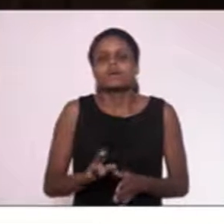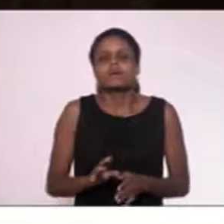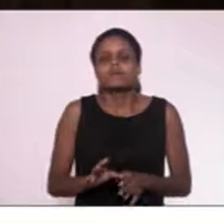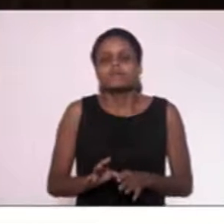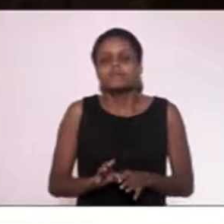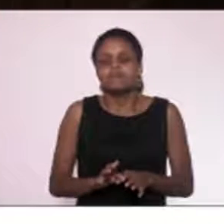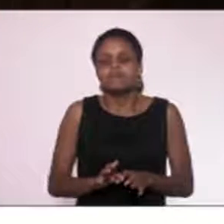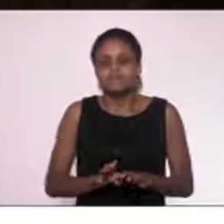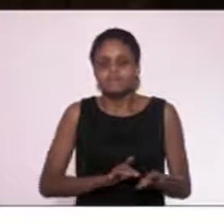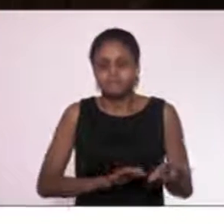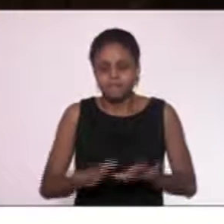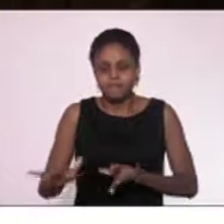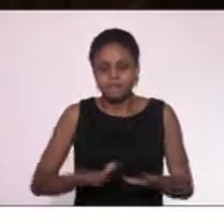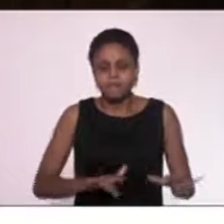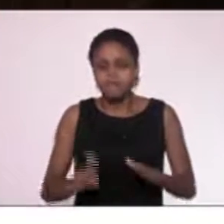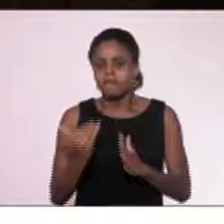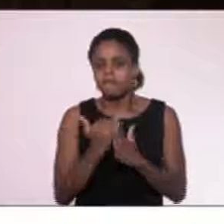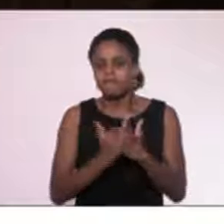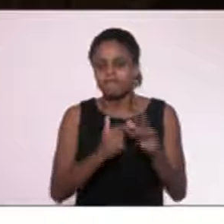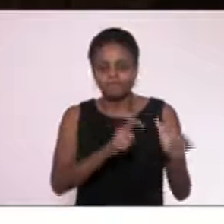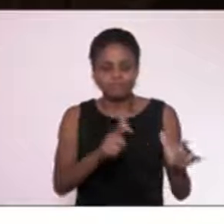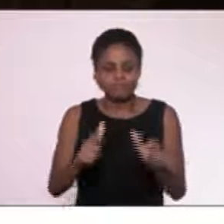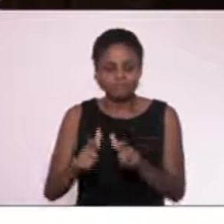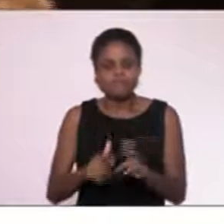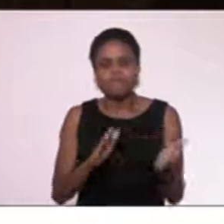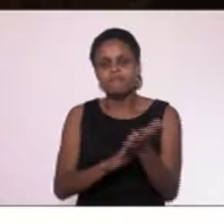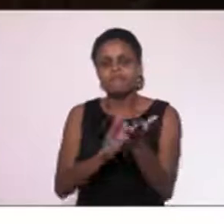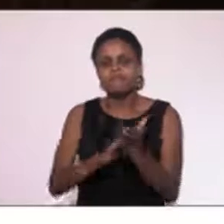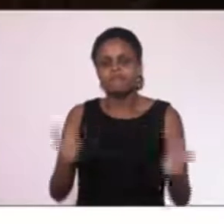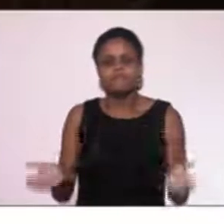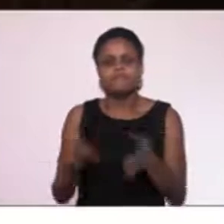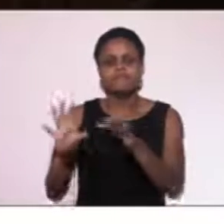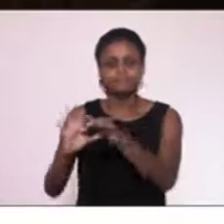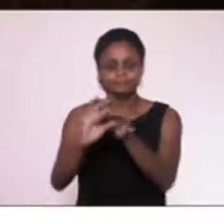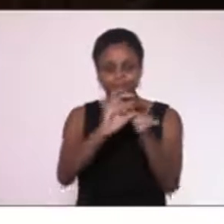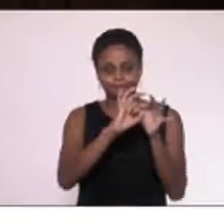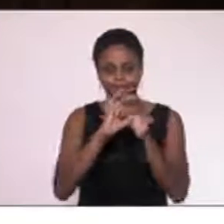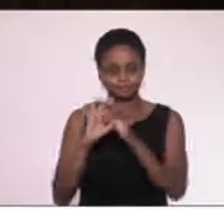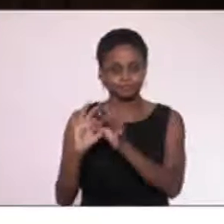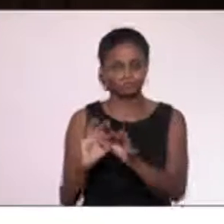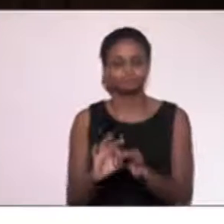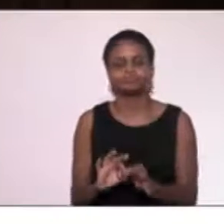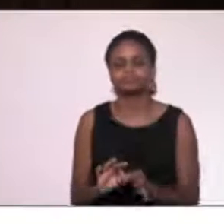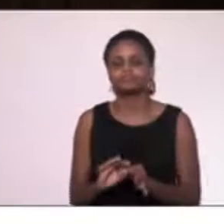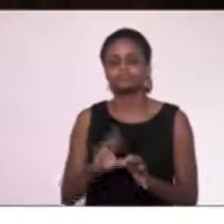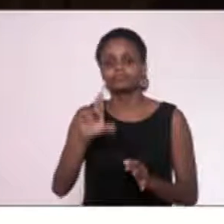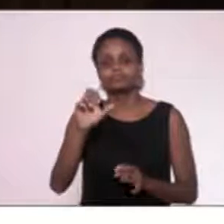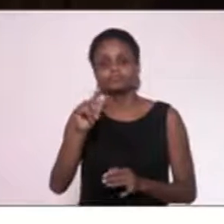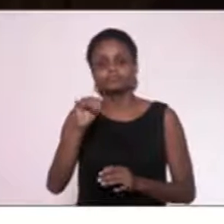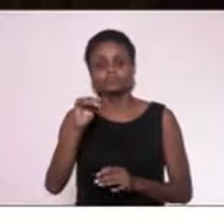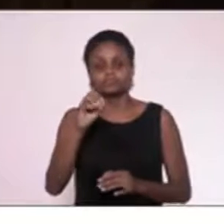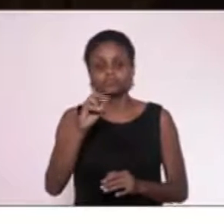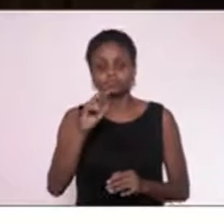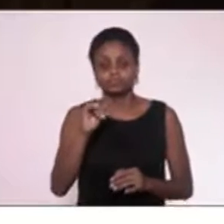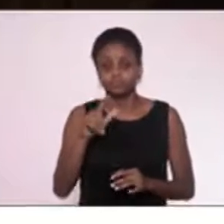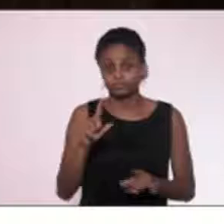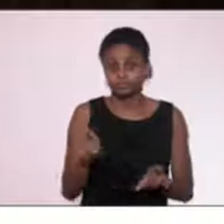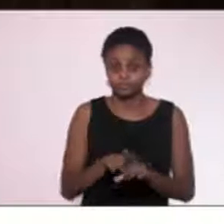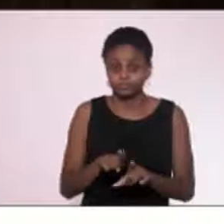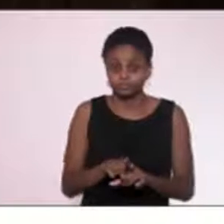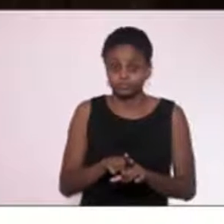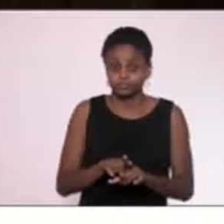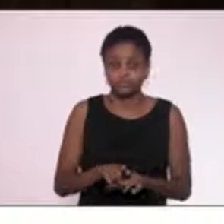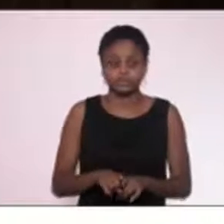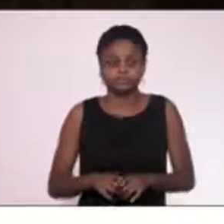arranjos locais, promovendo mais integração regional e até tentando